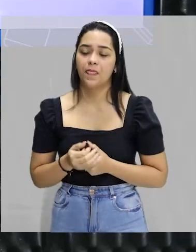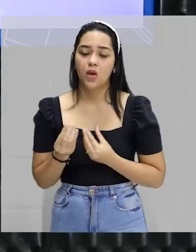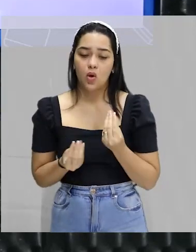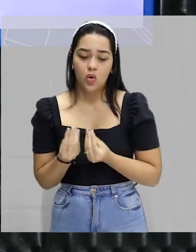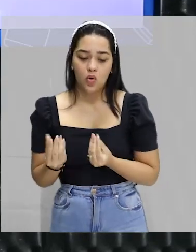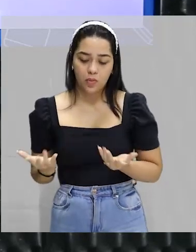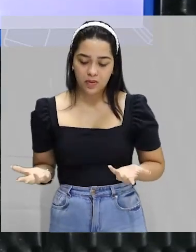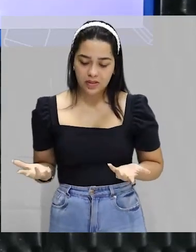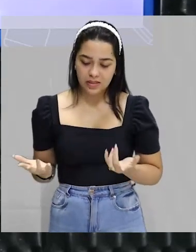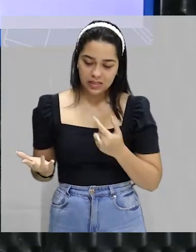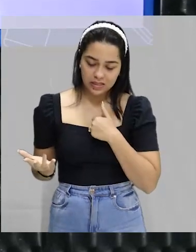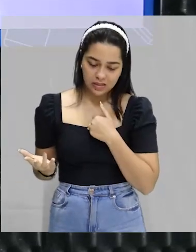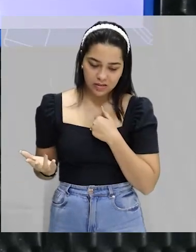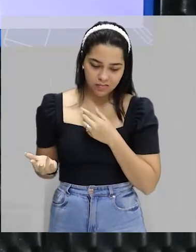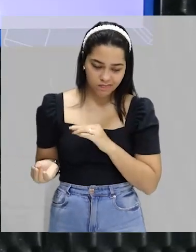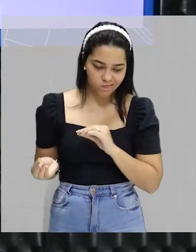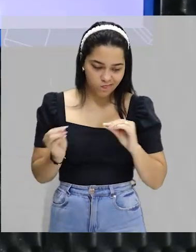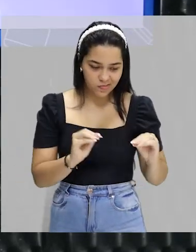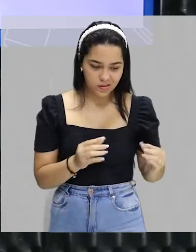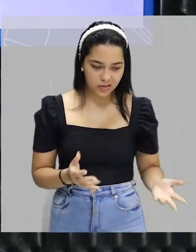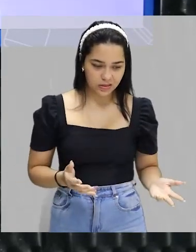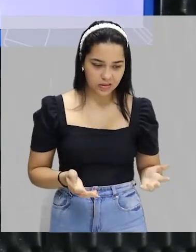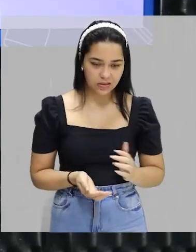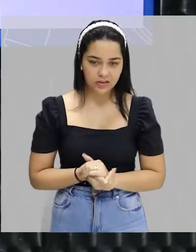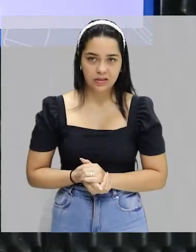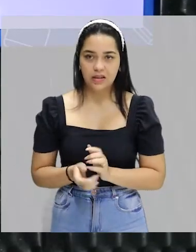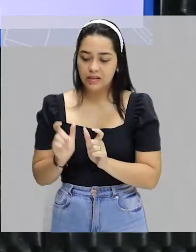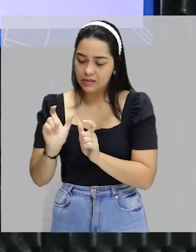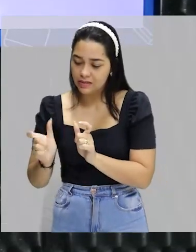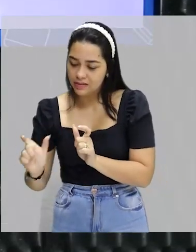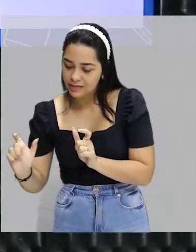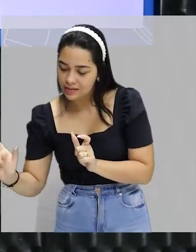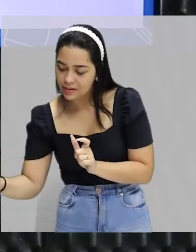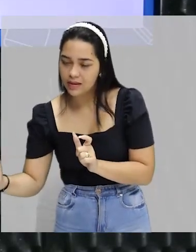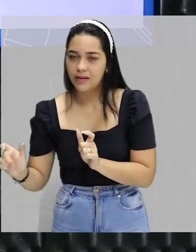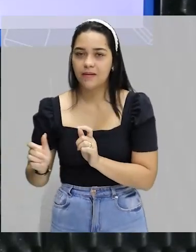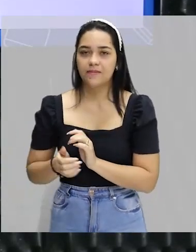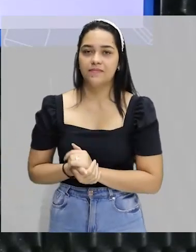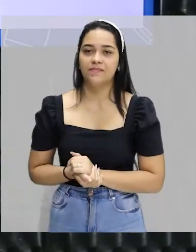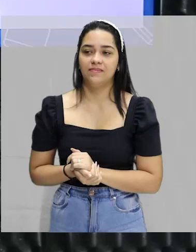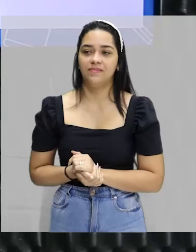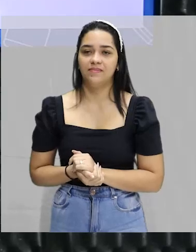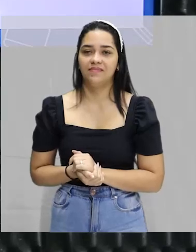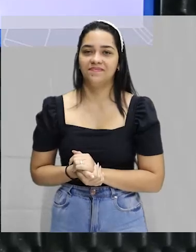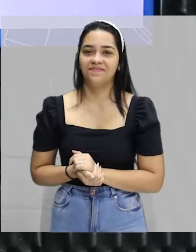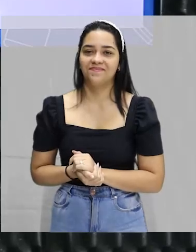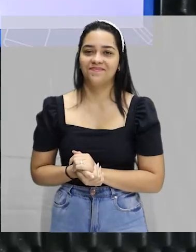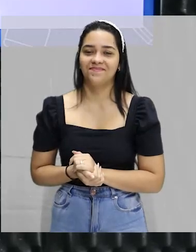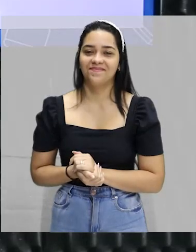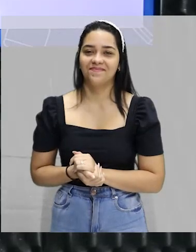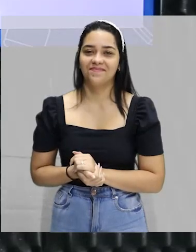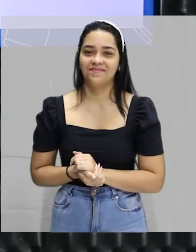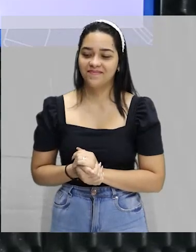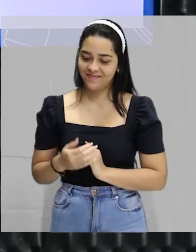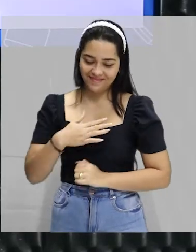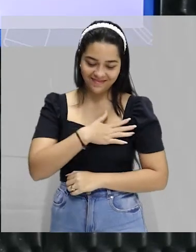que eu vou passar isso para a voz passiva? Tananã, tananã.